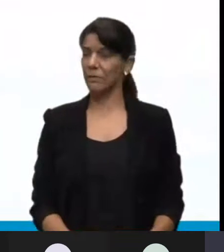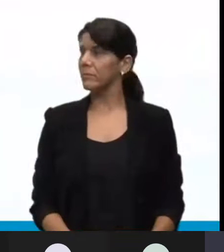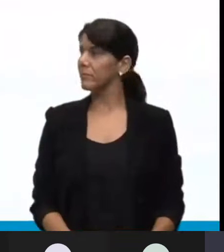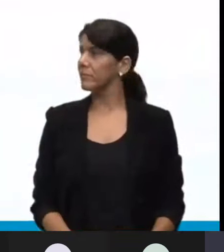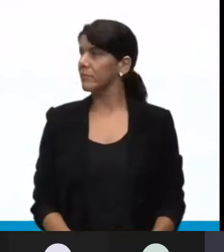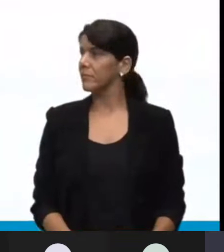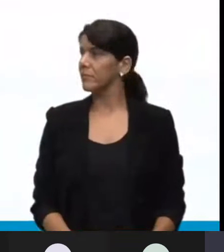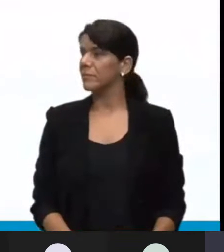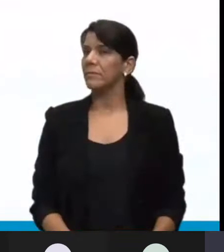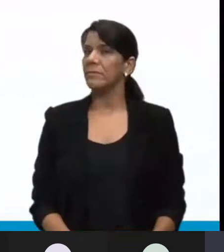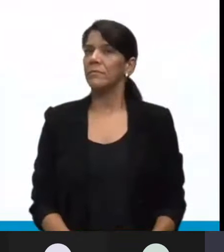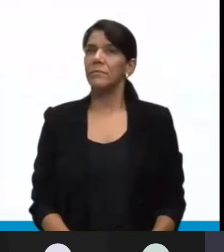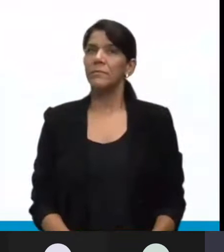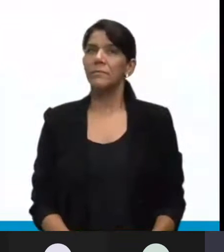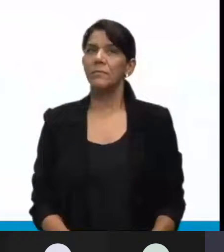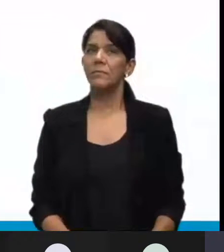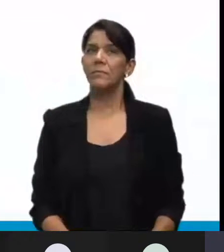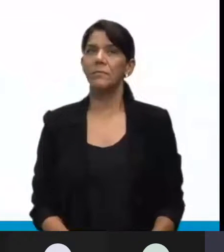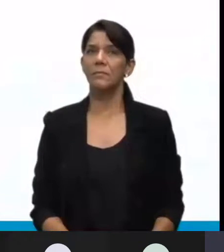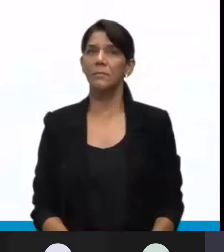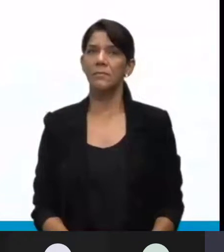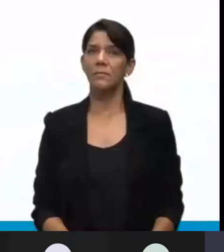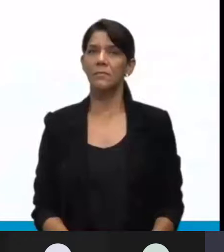também a mesma coisa. Essa daqui, ó,